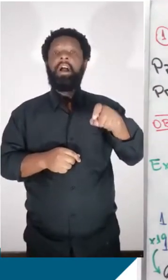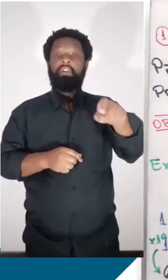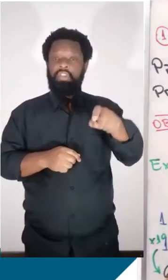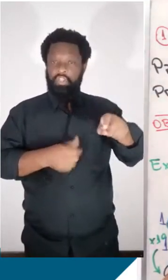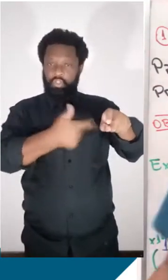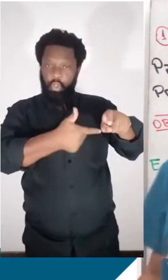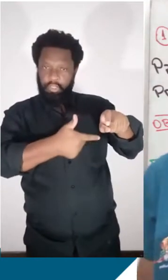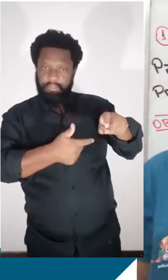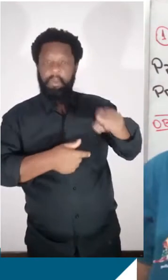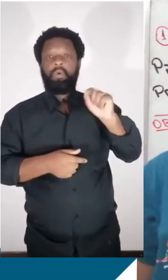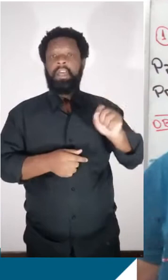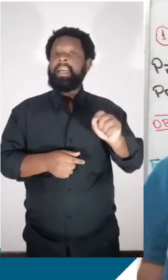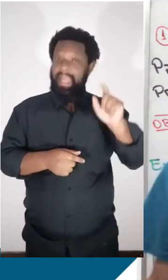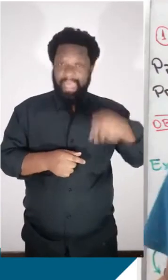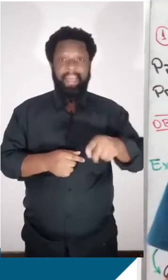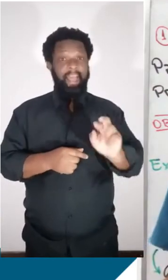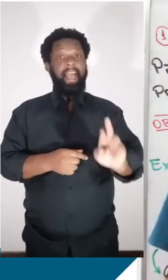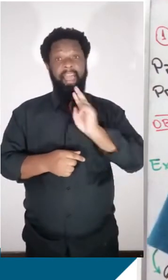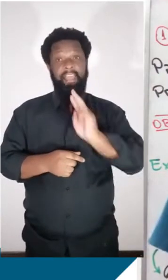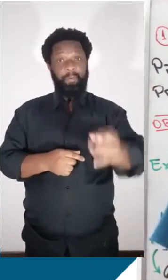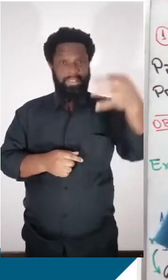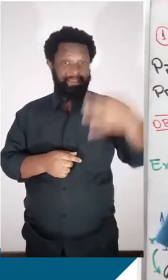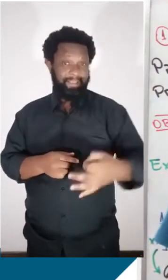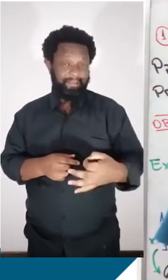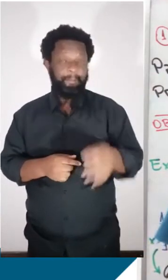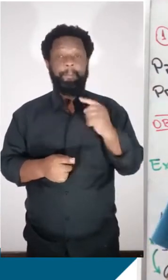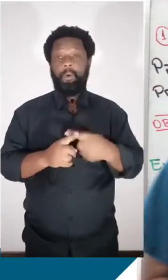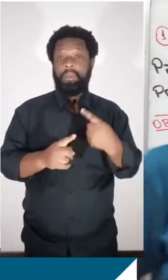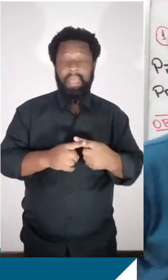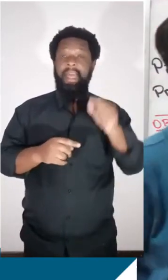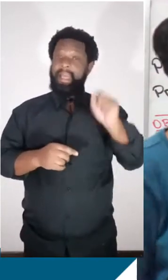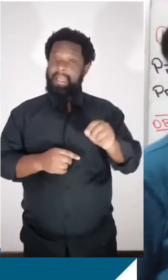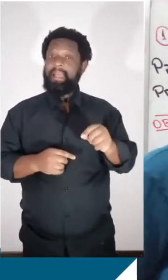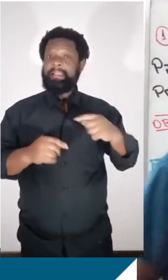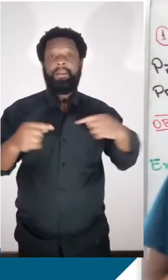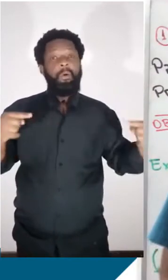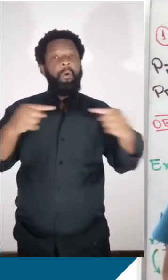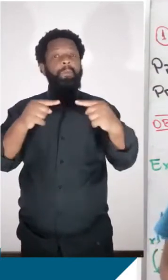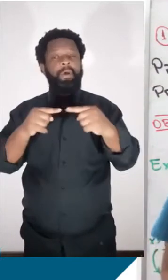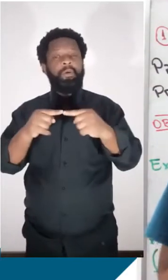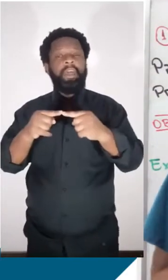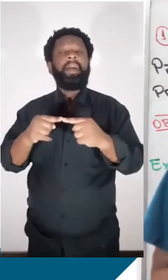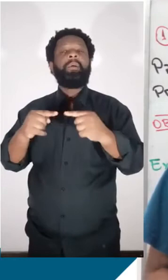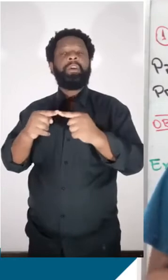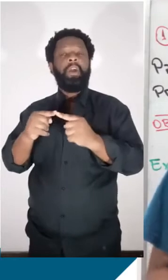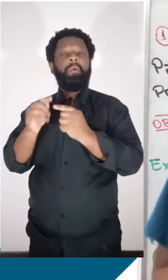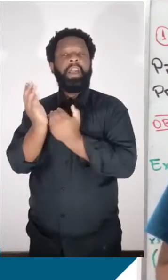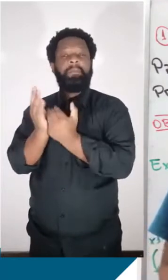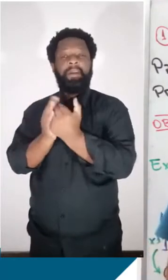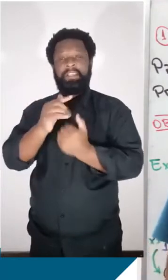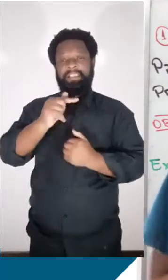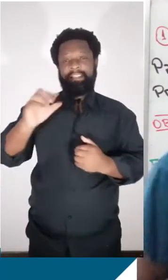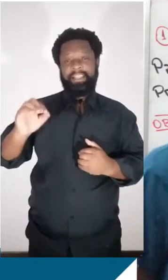que eu vou chamar de x2. Esse sim é a resposta da questão, porque esse sim está associado ao rendimento de